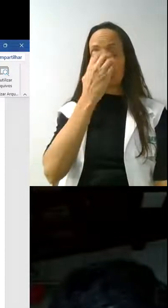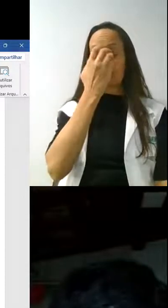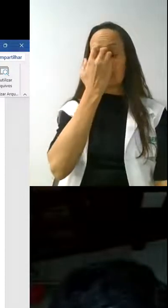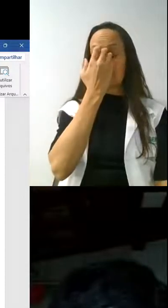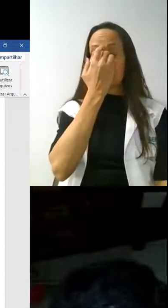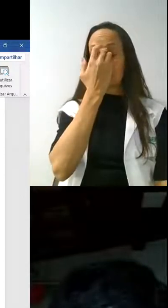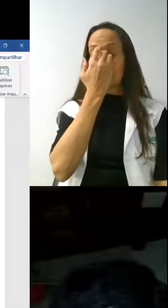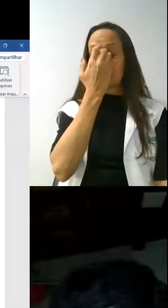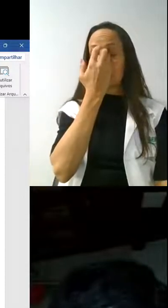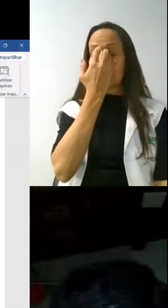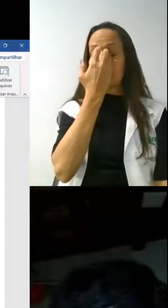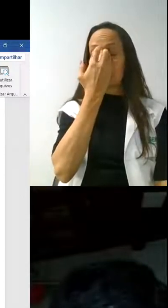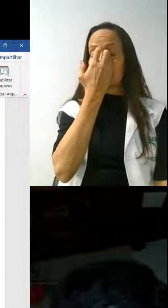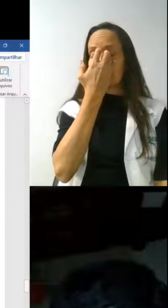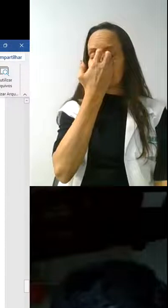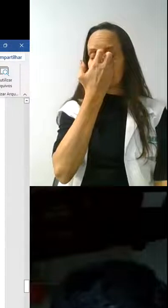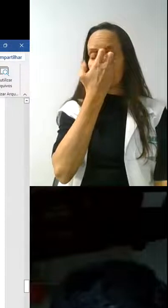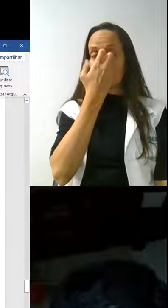milímetros,